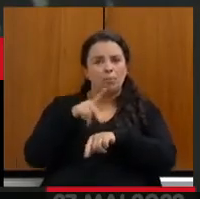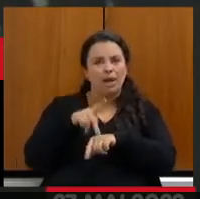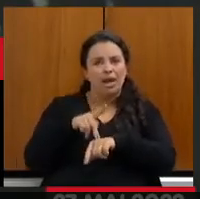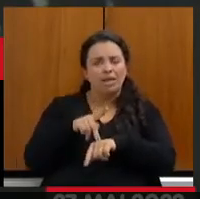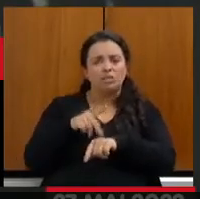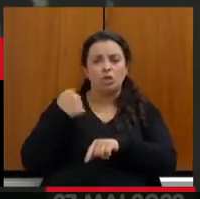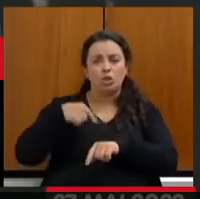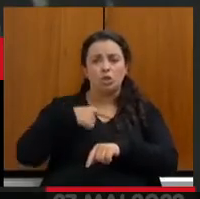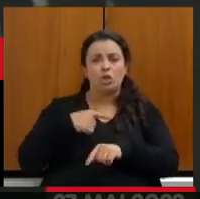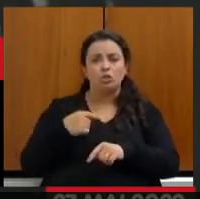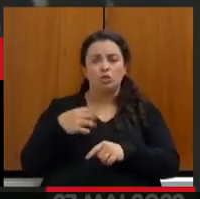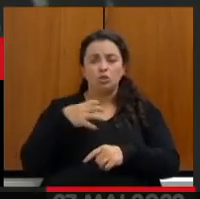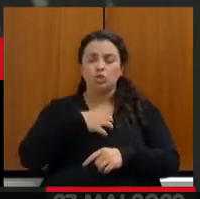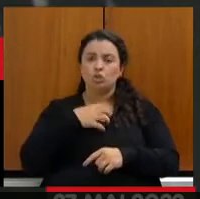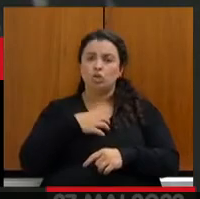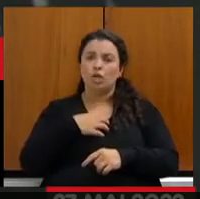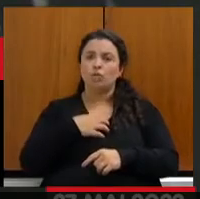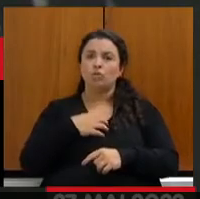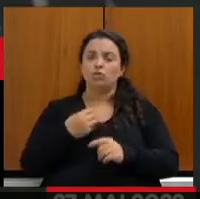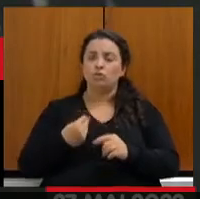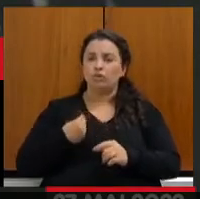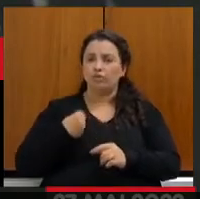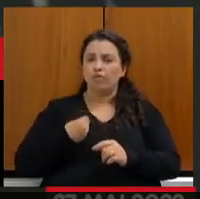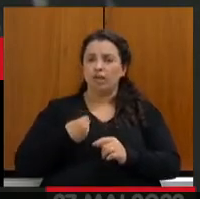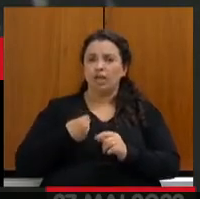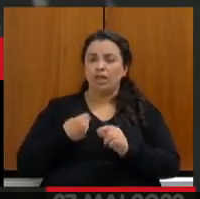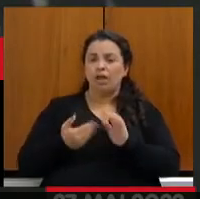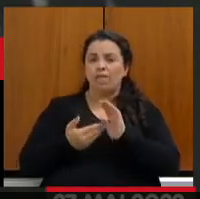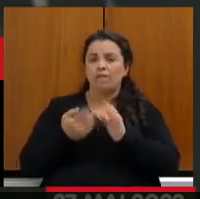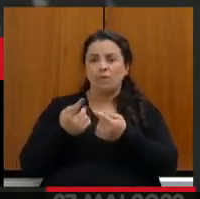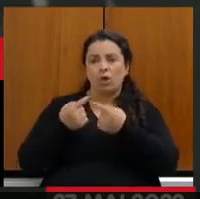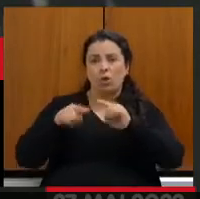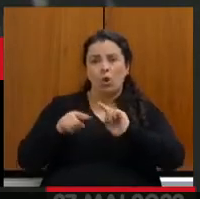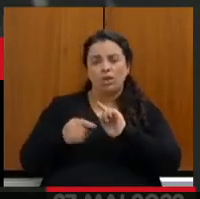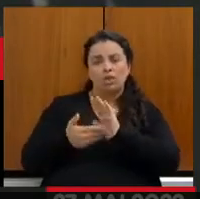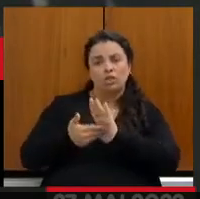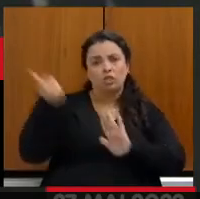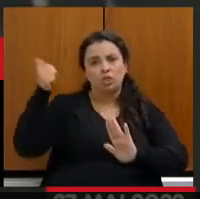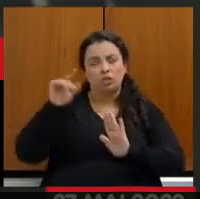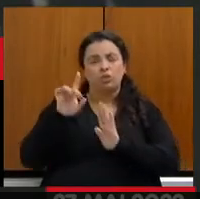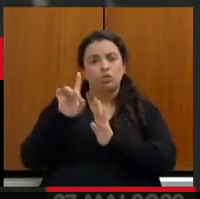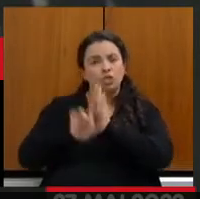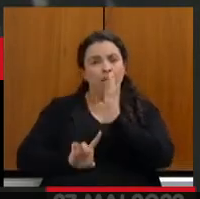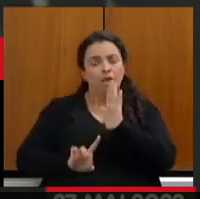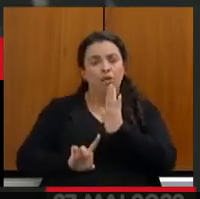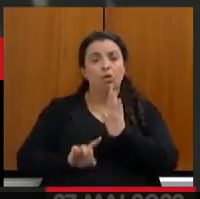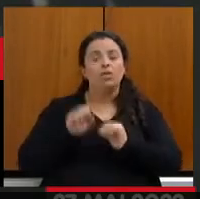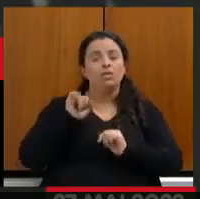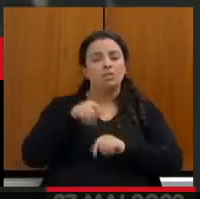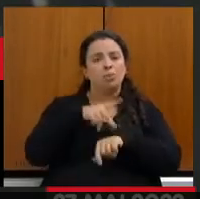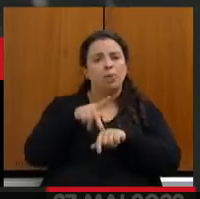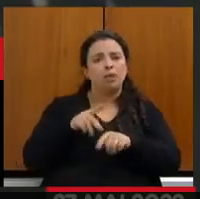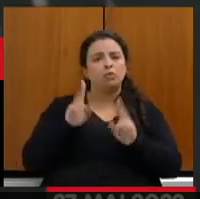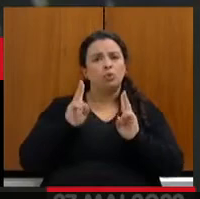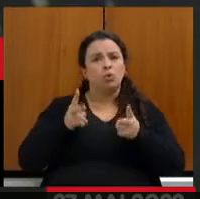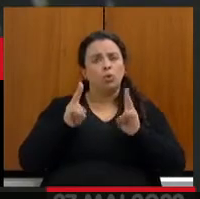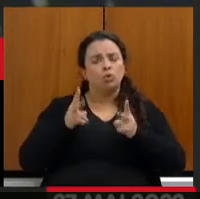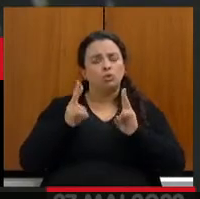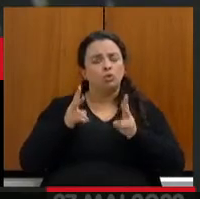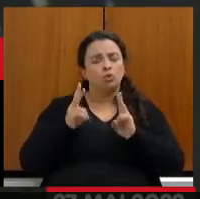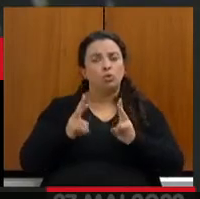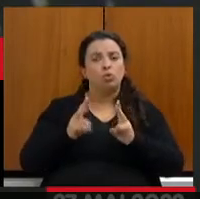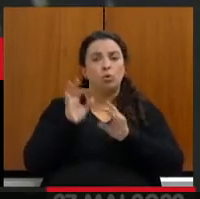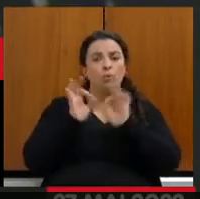os nossos modos de vida nossa cultura se assustado esse país continua um projeto de genocídio de feminicídio de